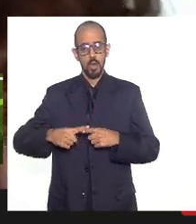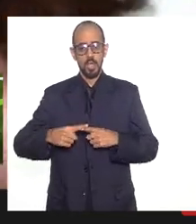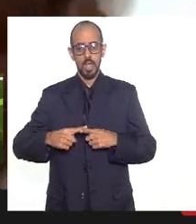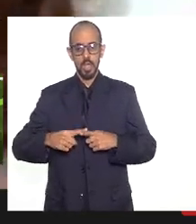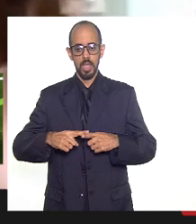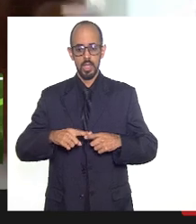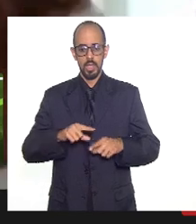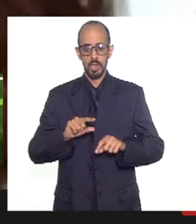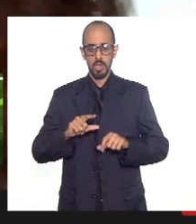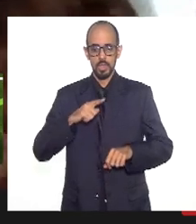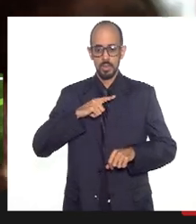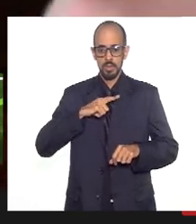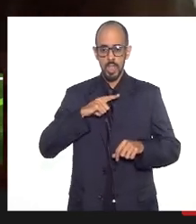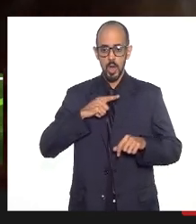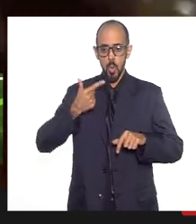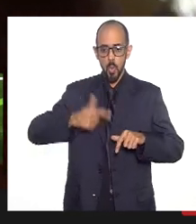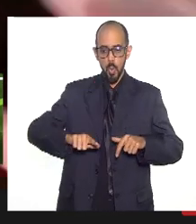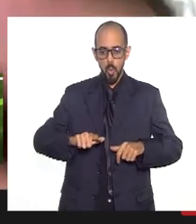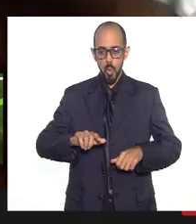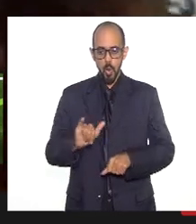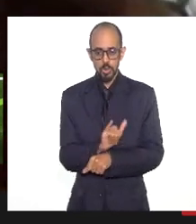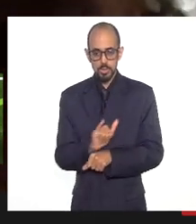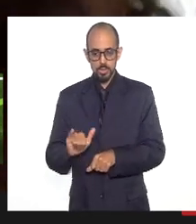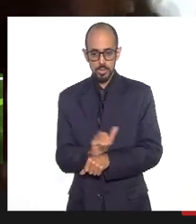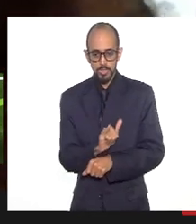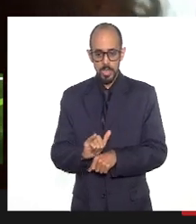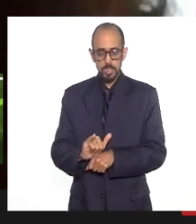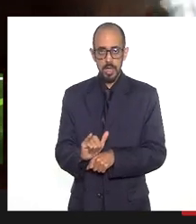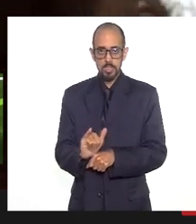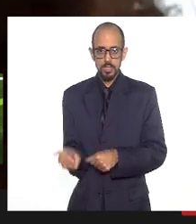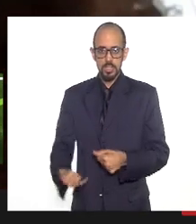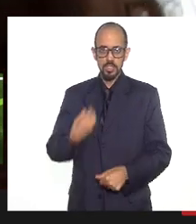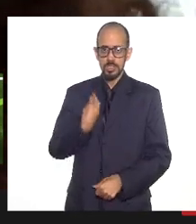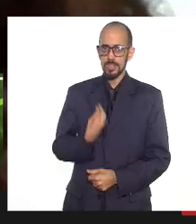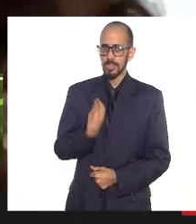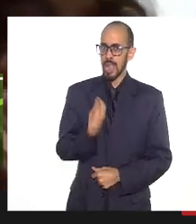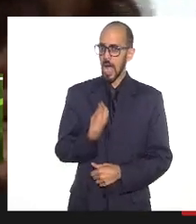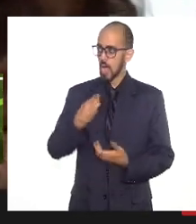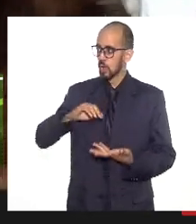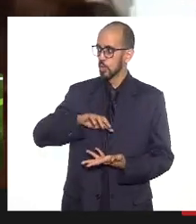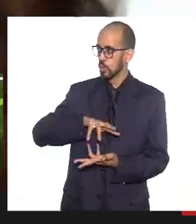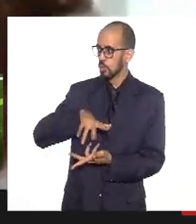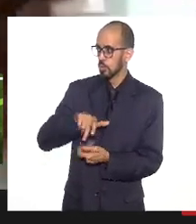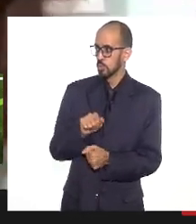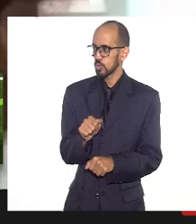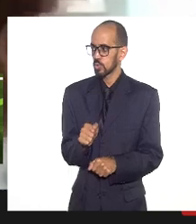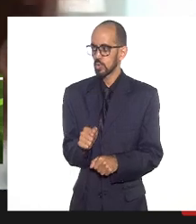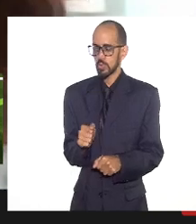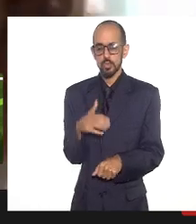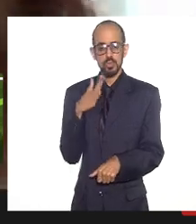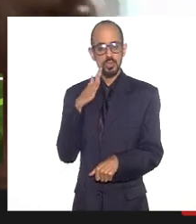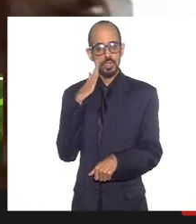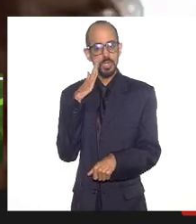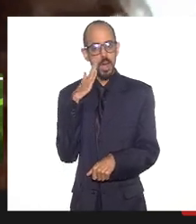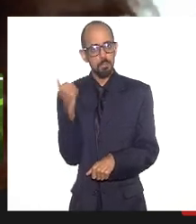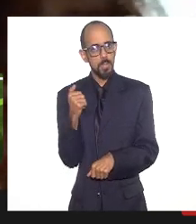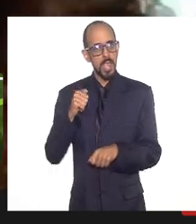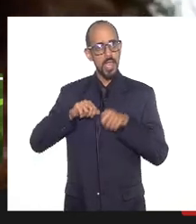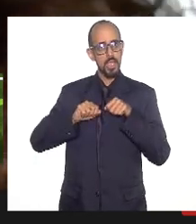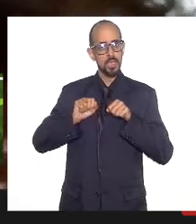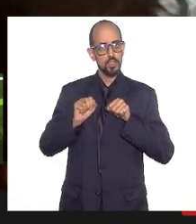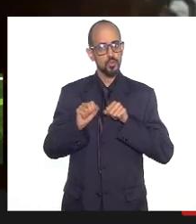existem outras formas de ser, de estar no mundo, né? Outros saberes, outros